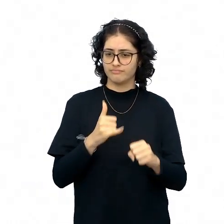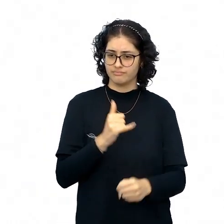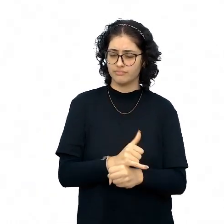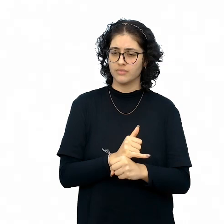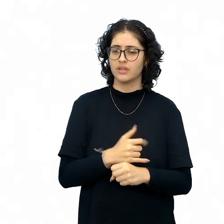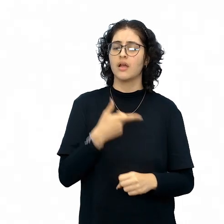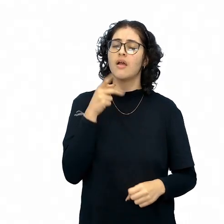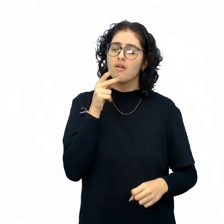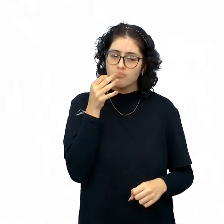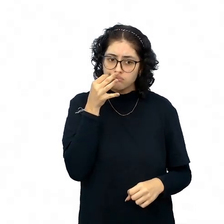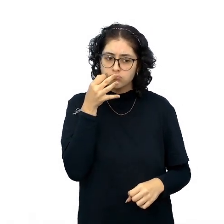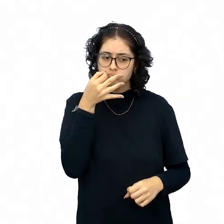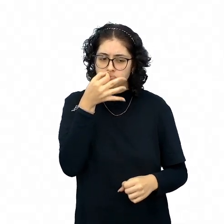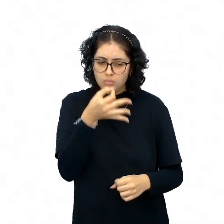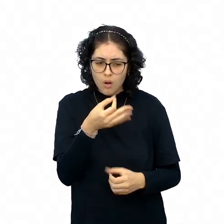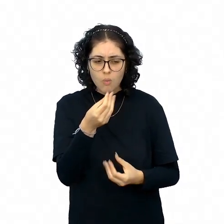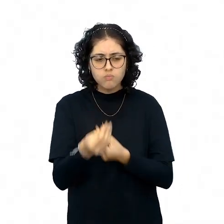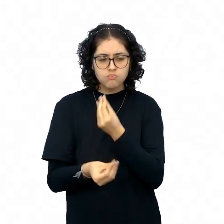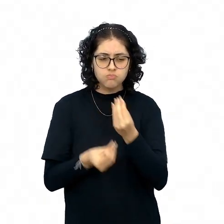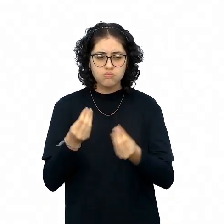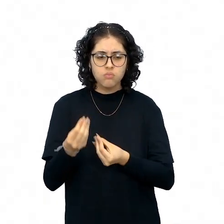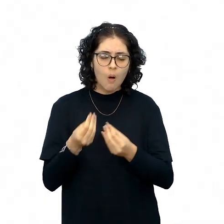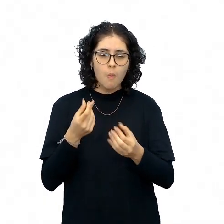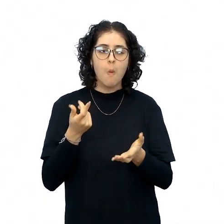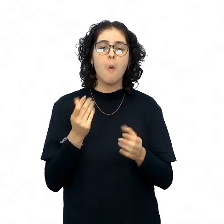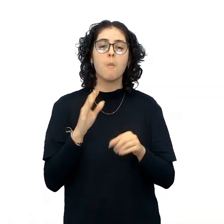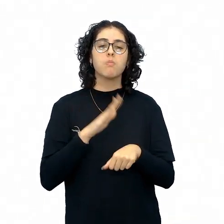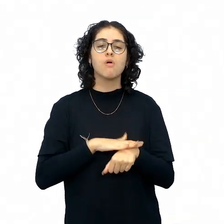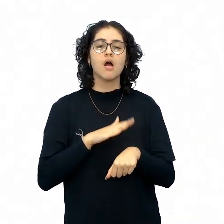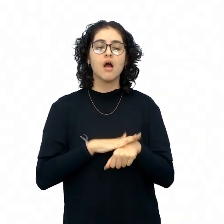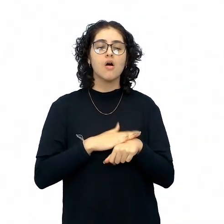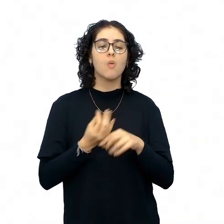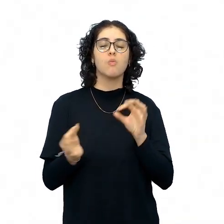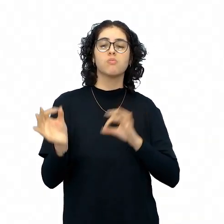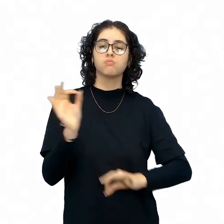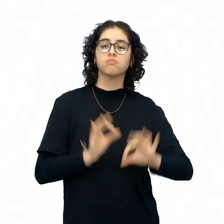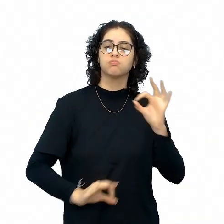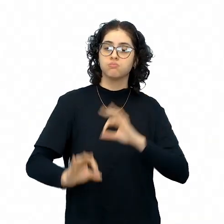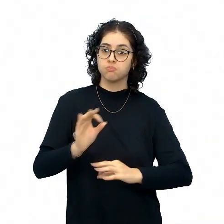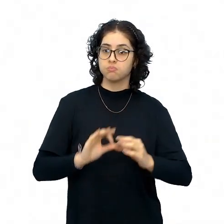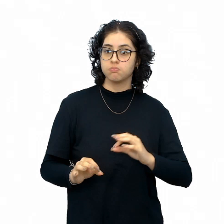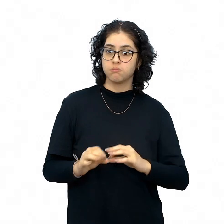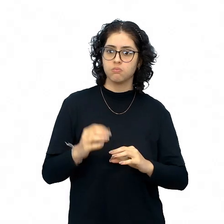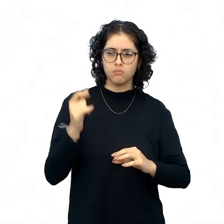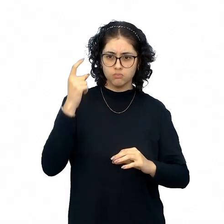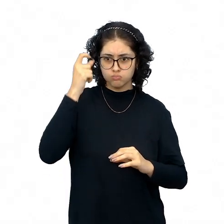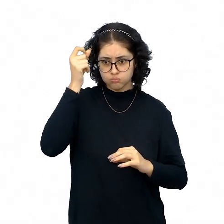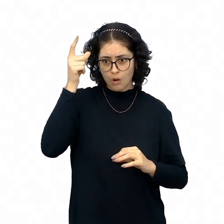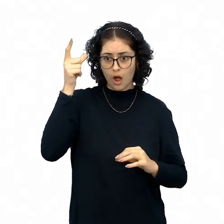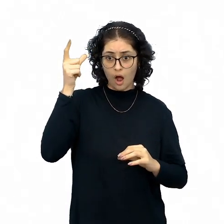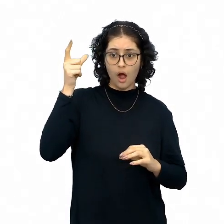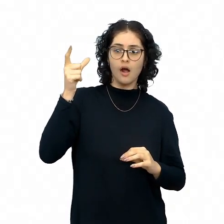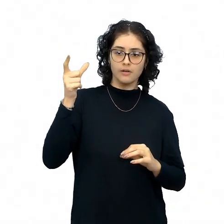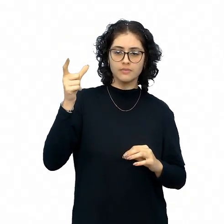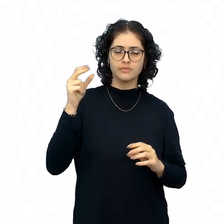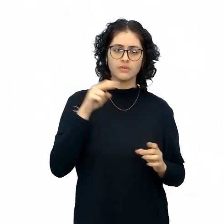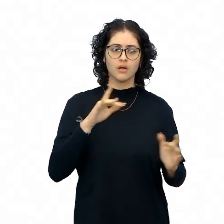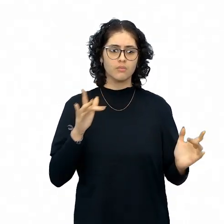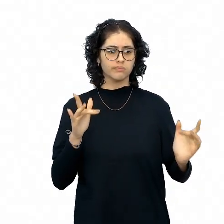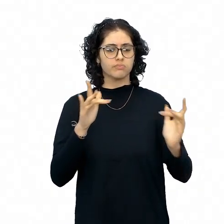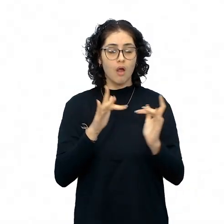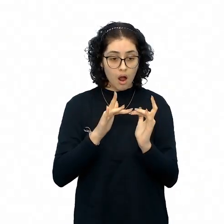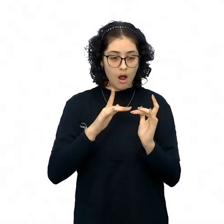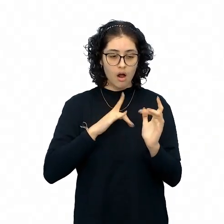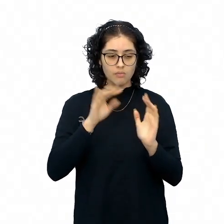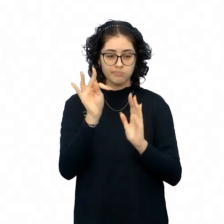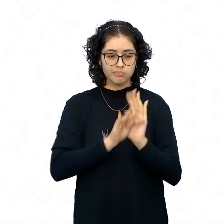para que eles vejam o modelo, para que eles vejam a forma de construção, né, para que eles tenham contato com outros textos desse